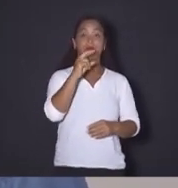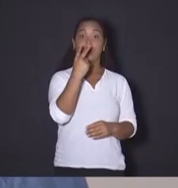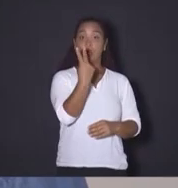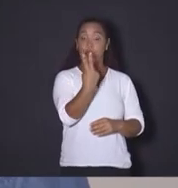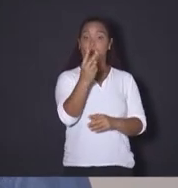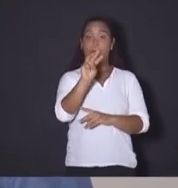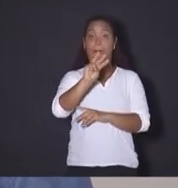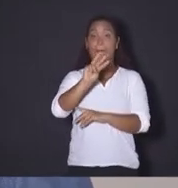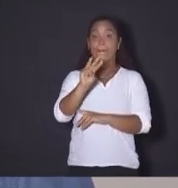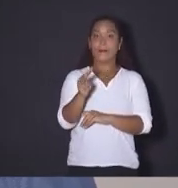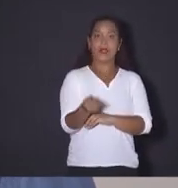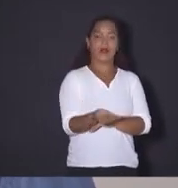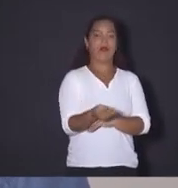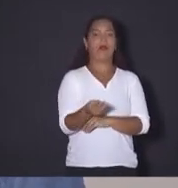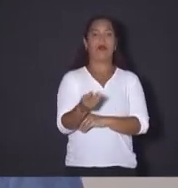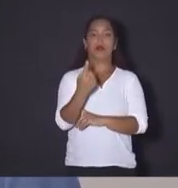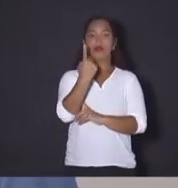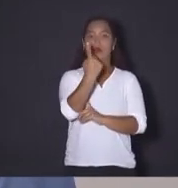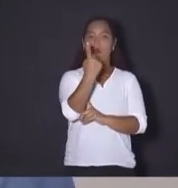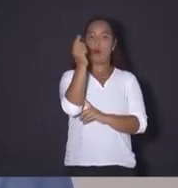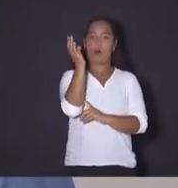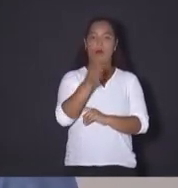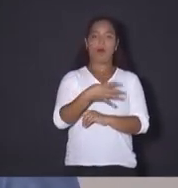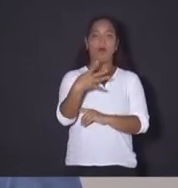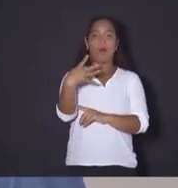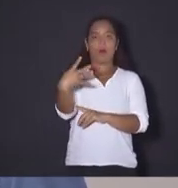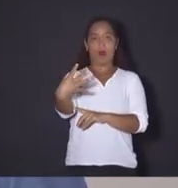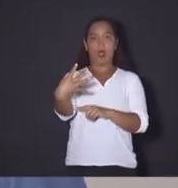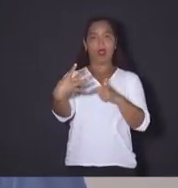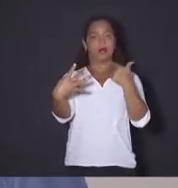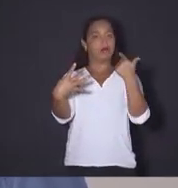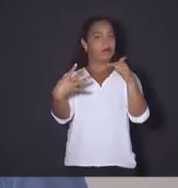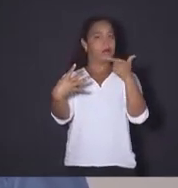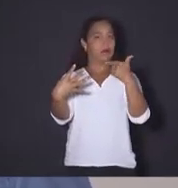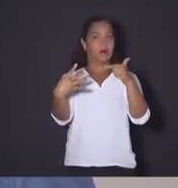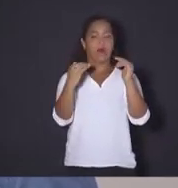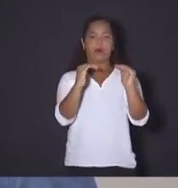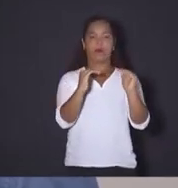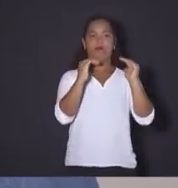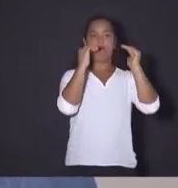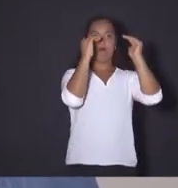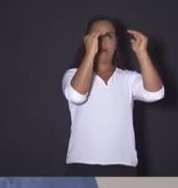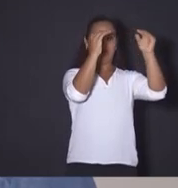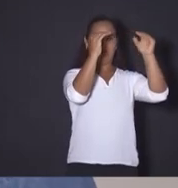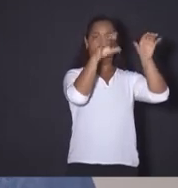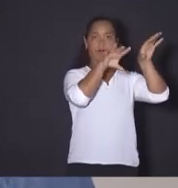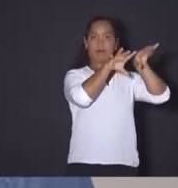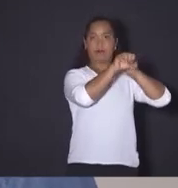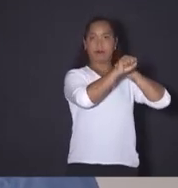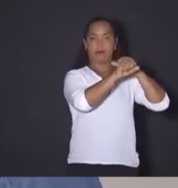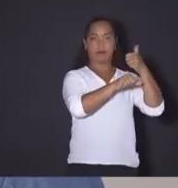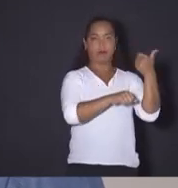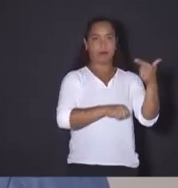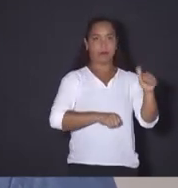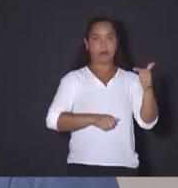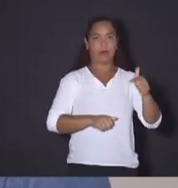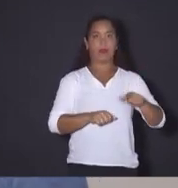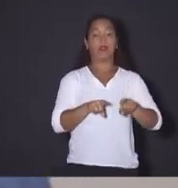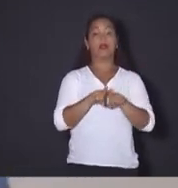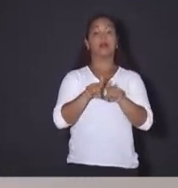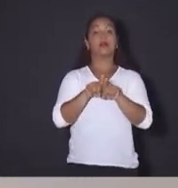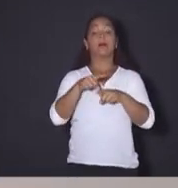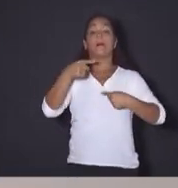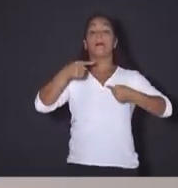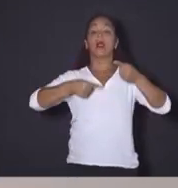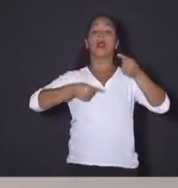profissionais falamos que um quarto desses profissionais não possuem formação em nível superior e também temos que discutir a complexidade